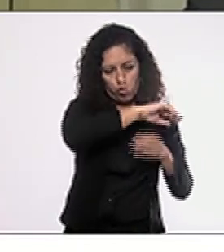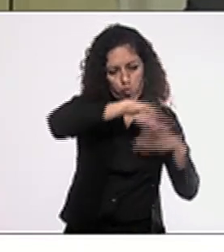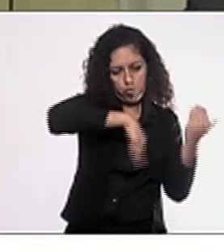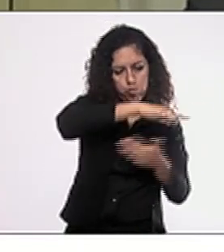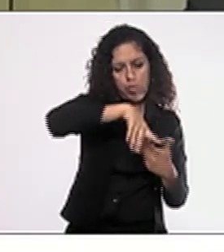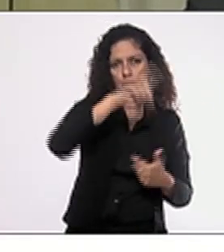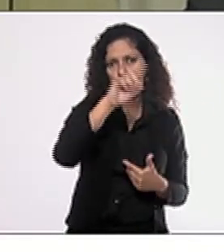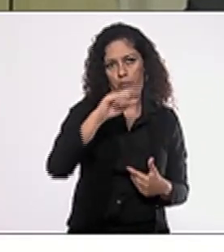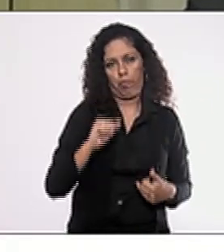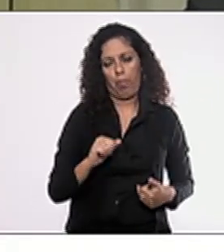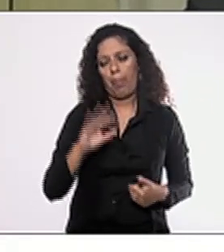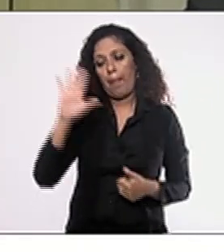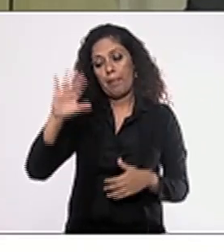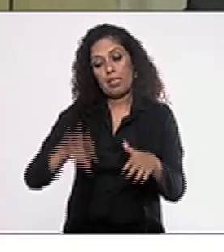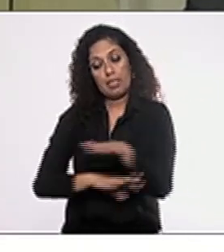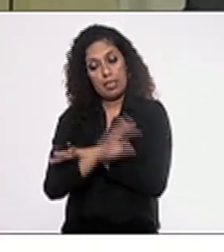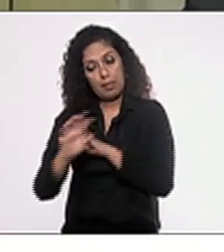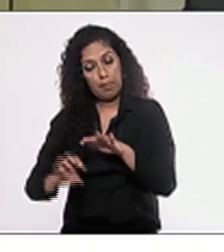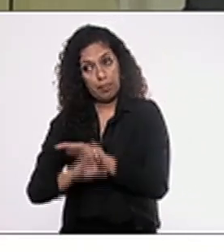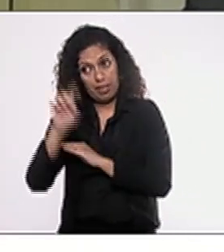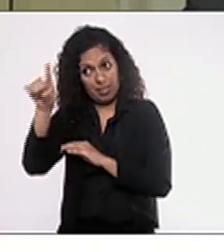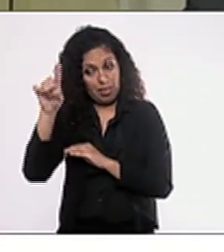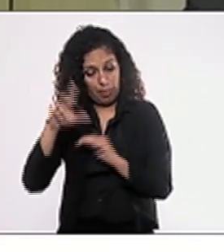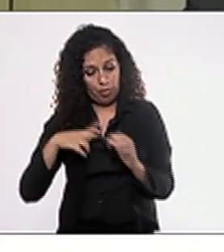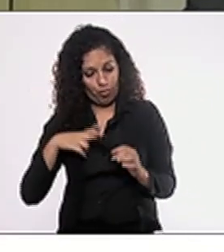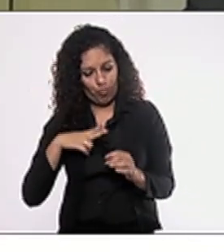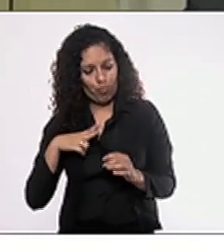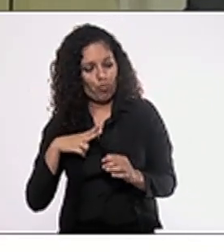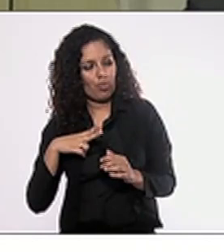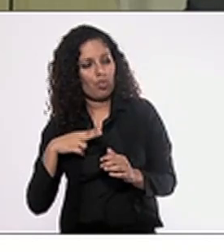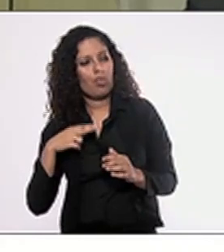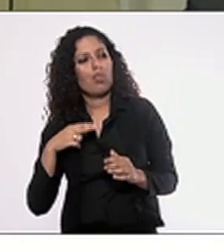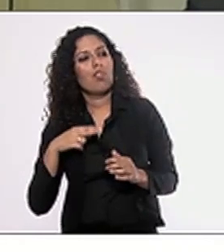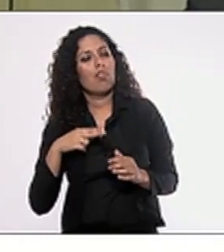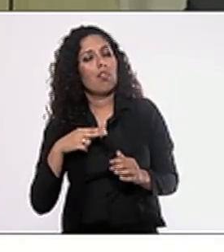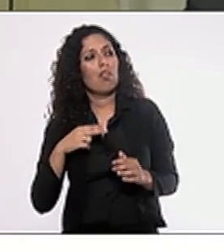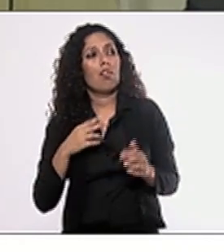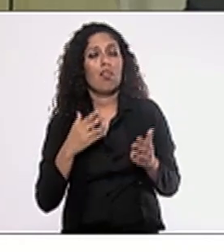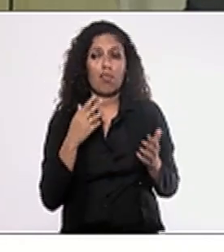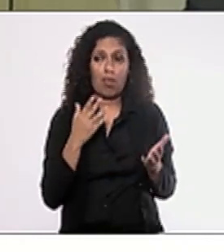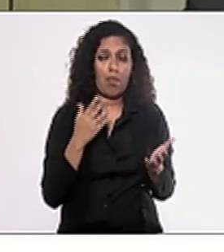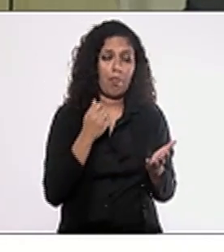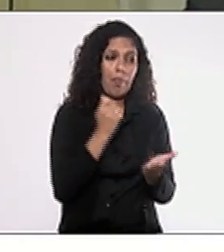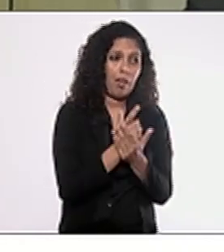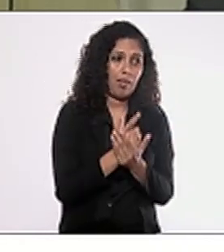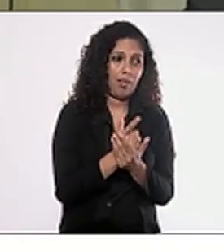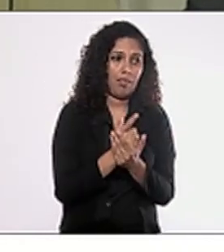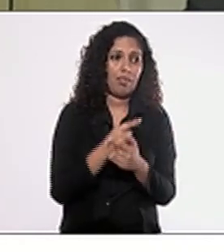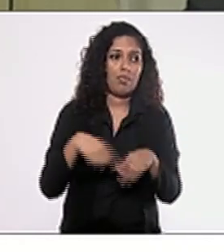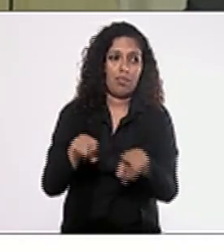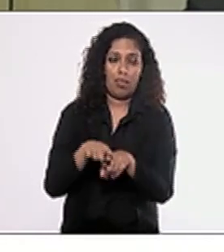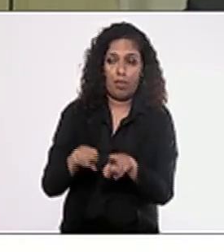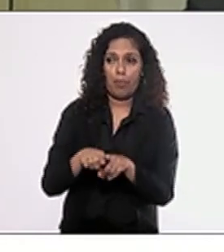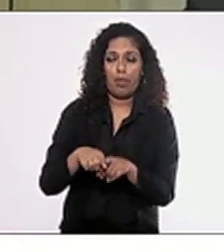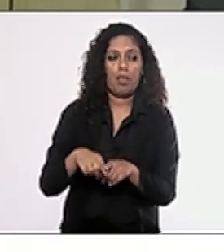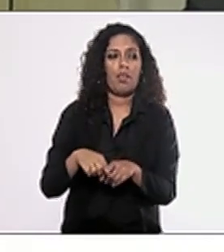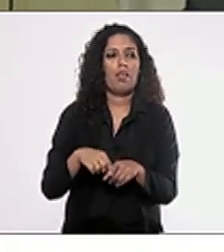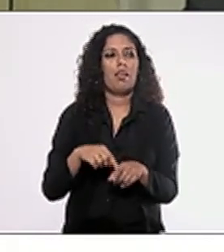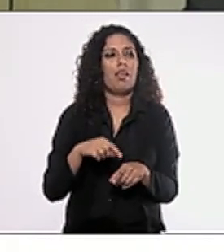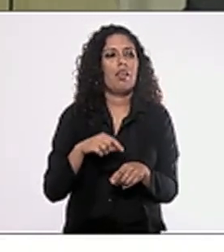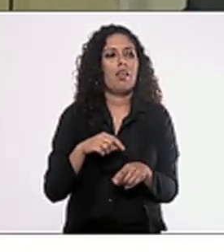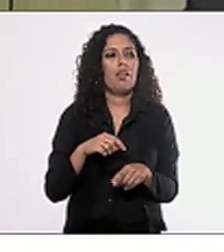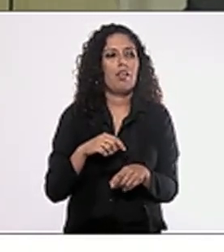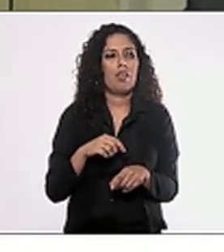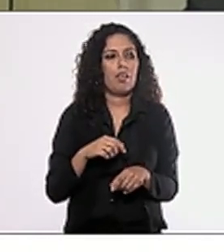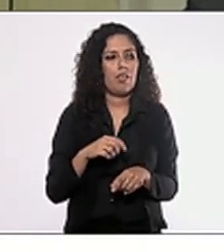cobram um valor por isso, esse foi o questionamento do deputado, e elas cobram também para fazer a leitura. Então, elas cobram, numa média,